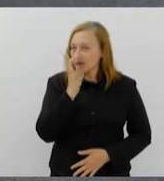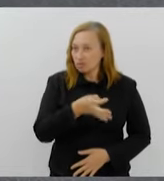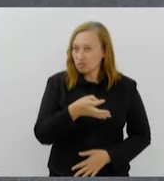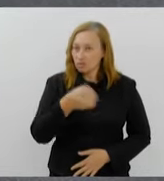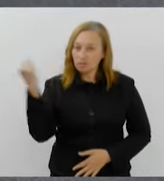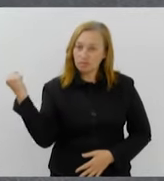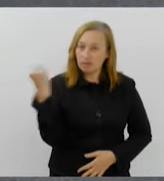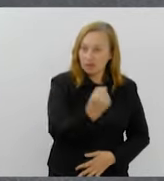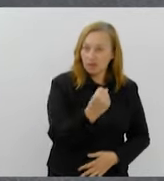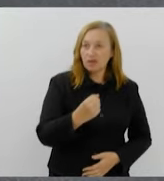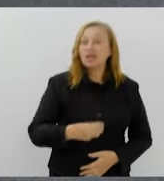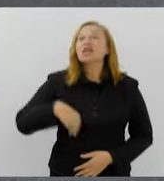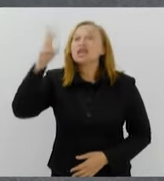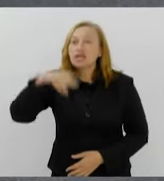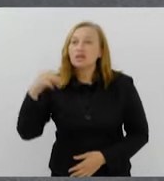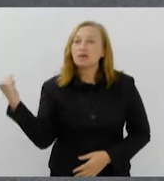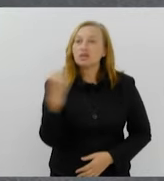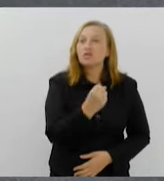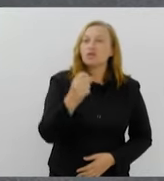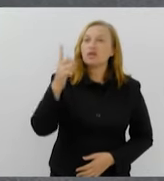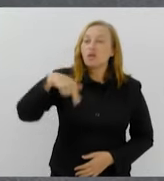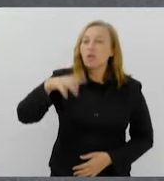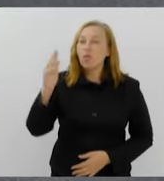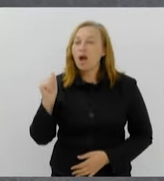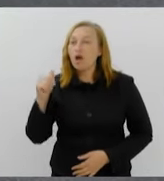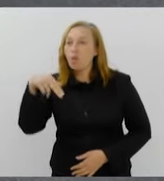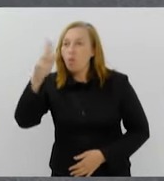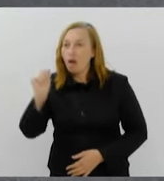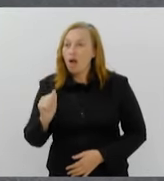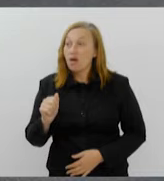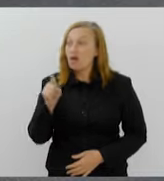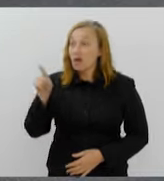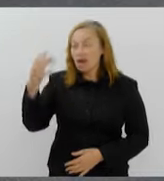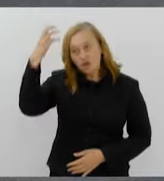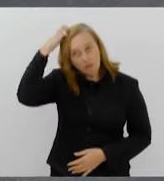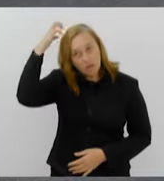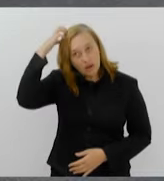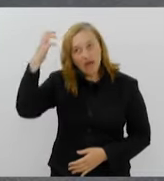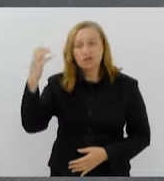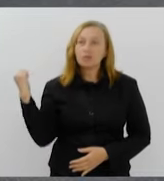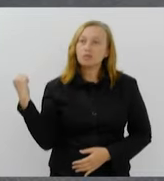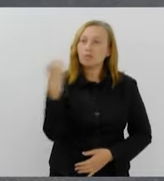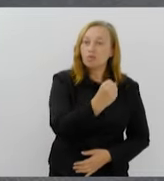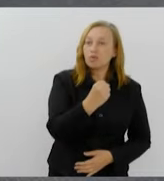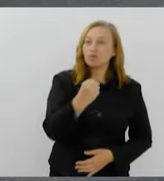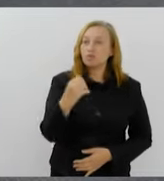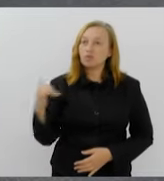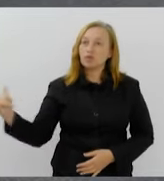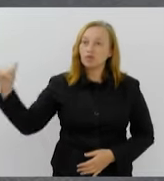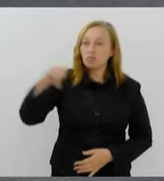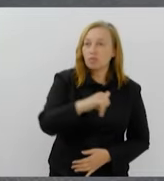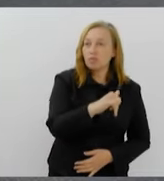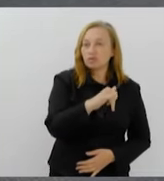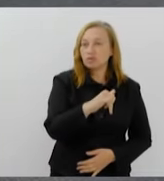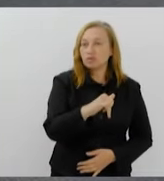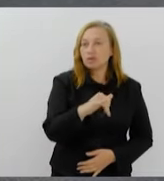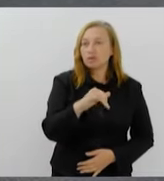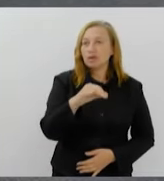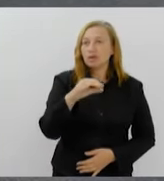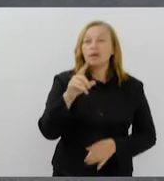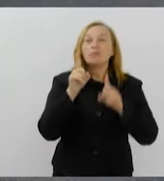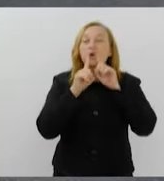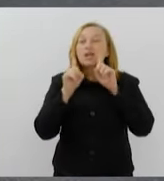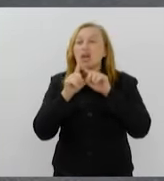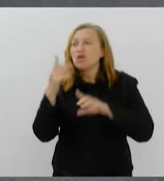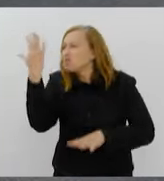assassinar Quem assassinou foi o quaquá p quaquá é condenado por assassinado no aeroporto de Maricá vice-presidente Nacional do PT e eu